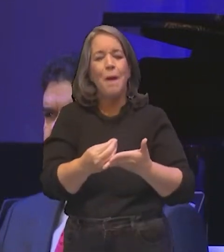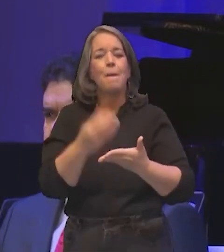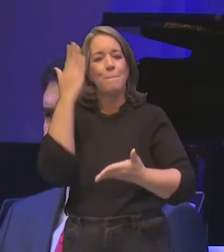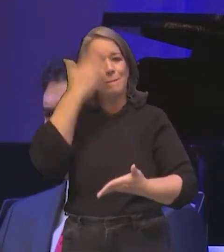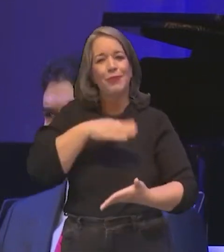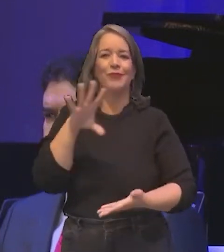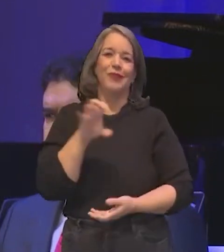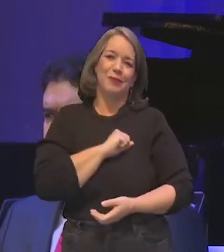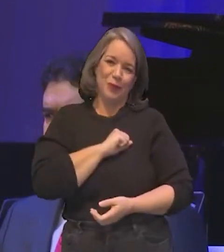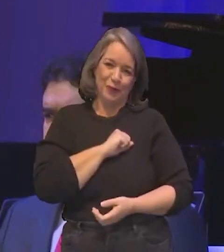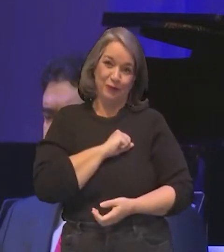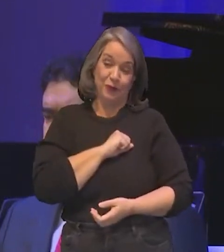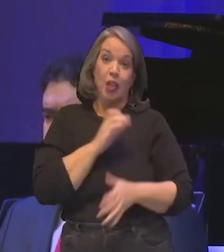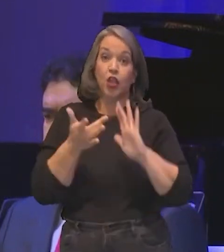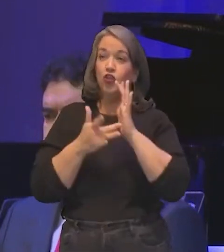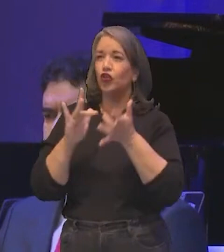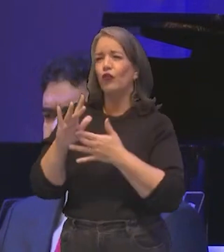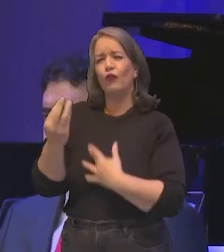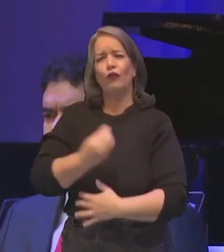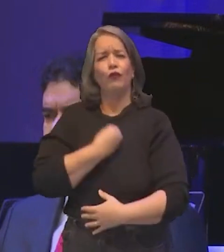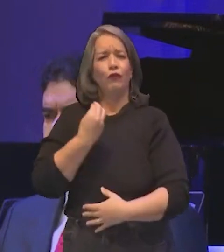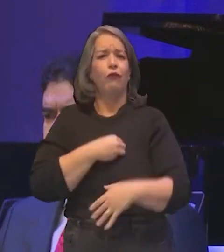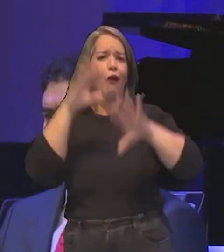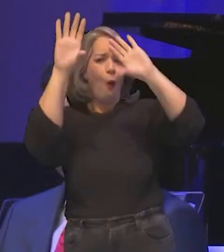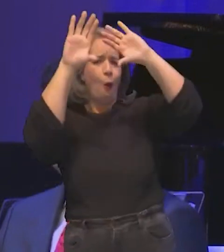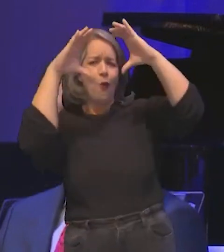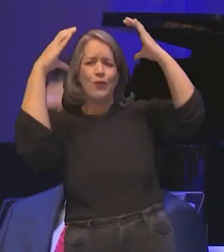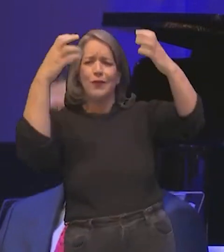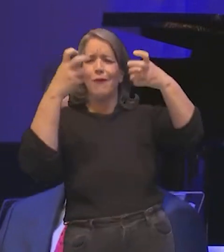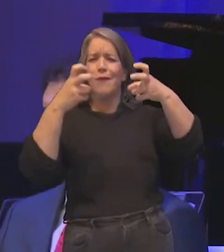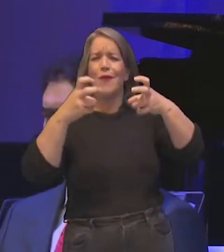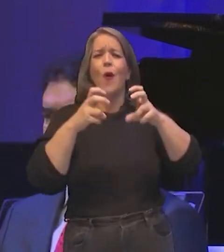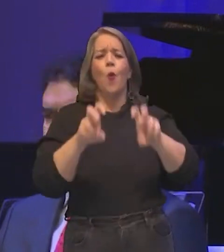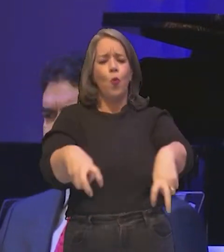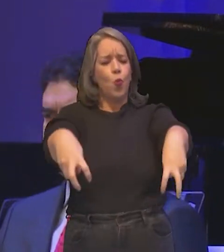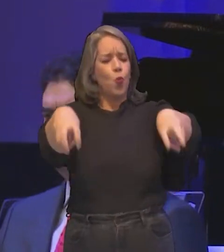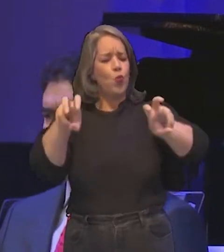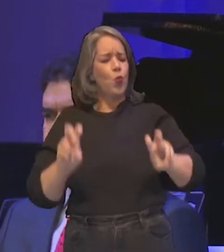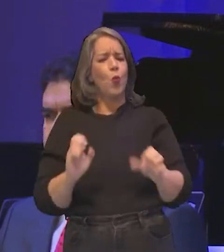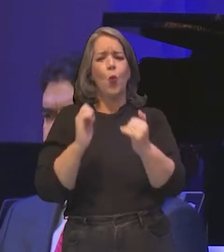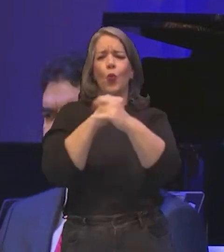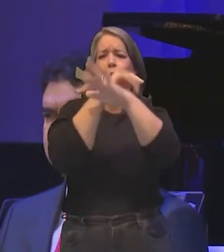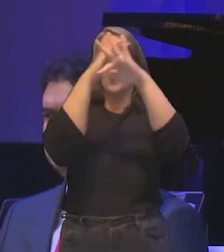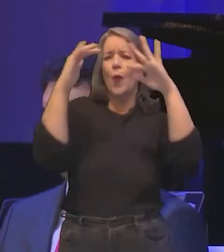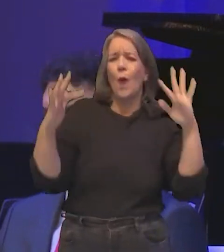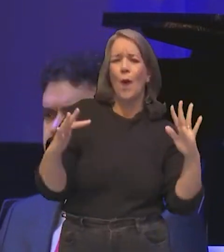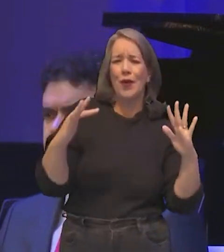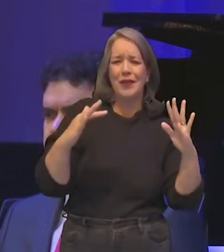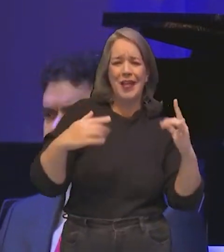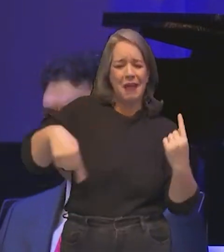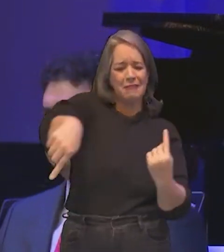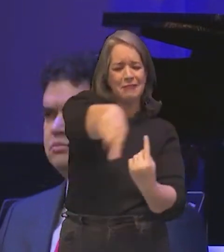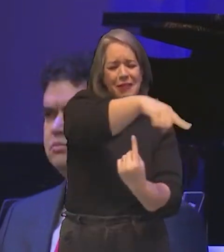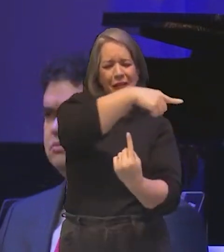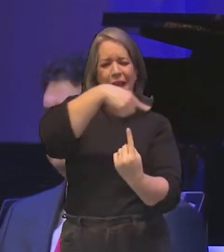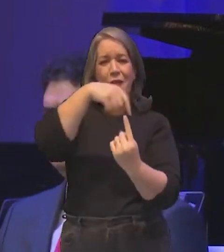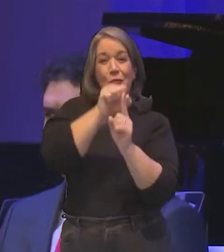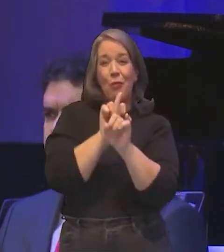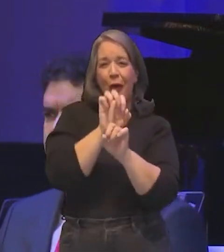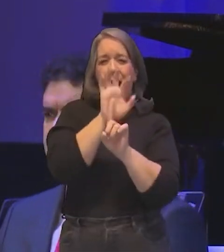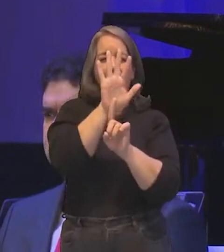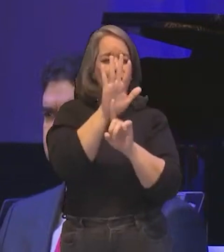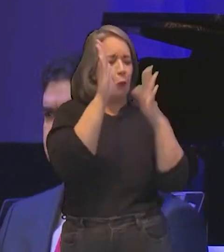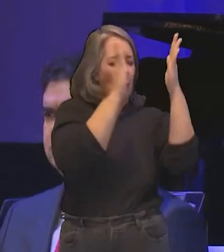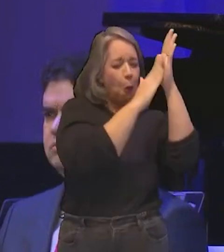estava lá no céu, em um trono de glória, sendo louvado pelos anjos, e escolheu descer aqui na terra